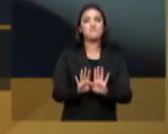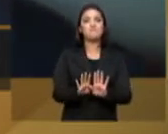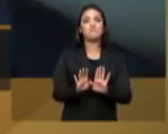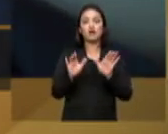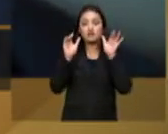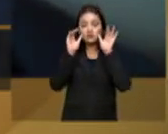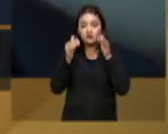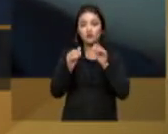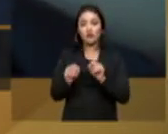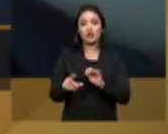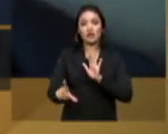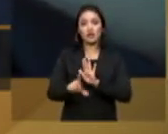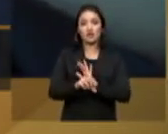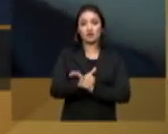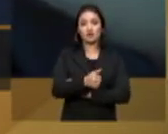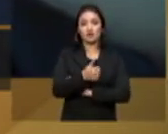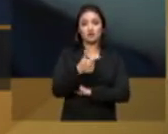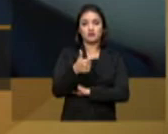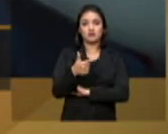enfoque, o enfoque da Lei